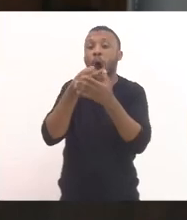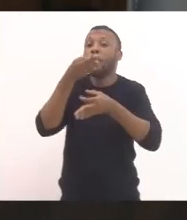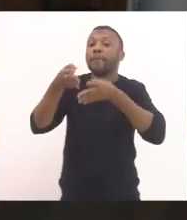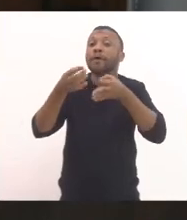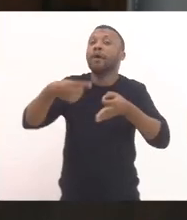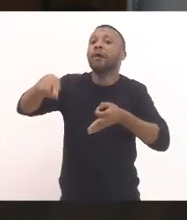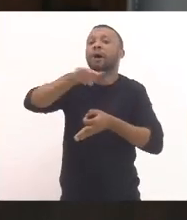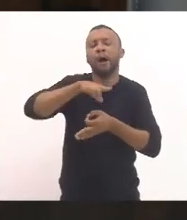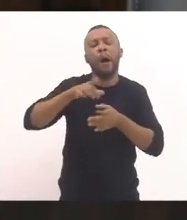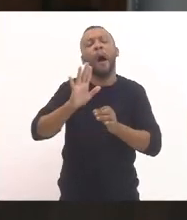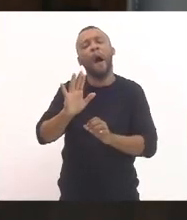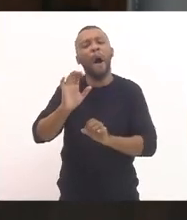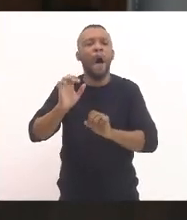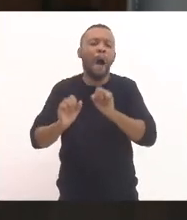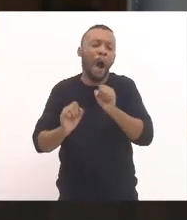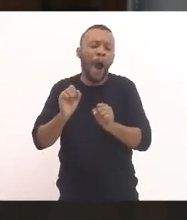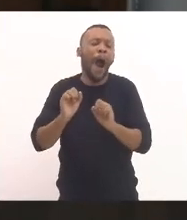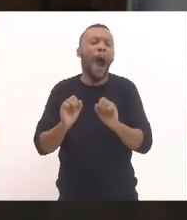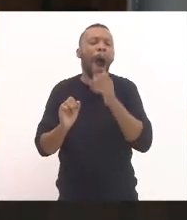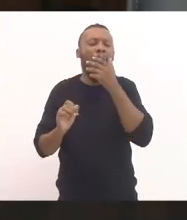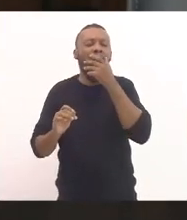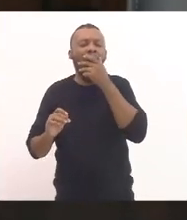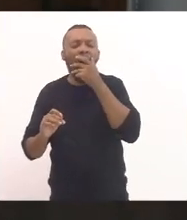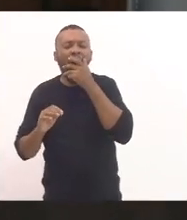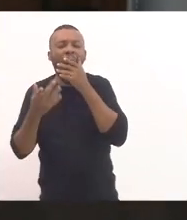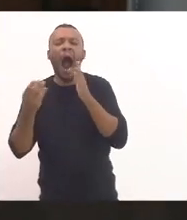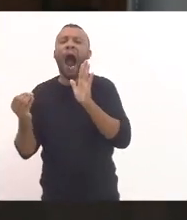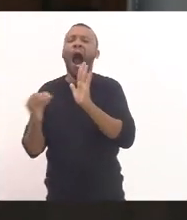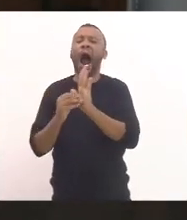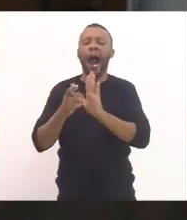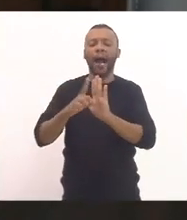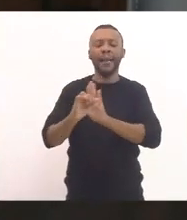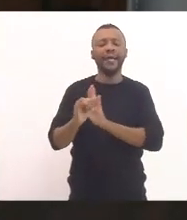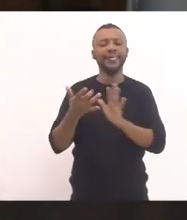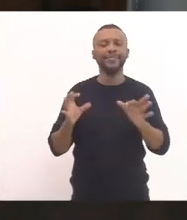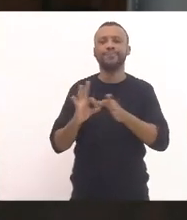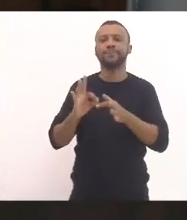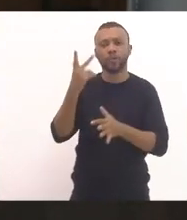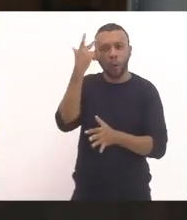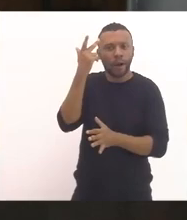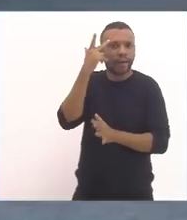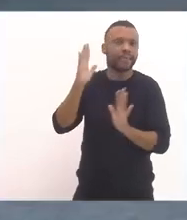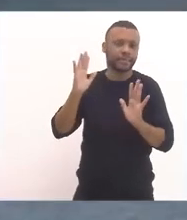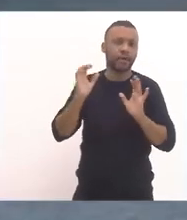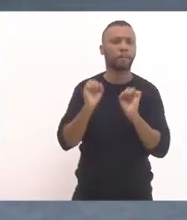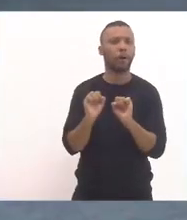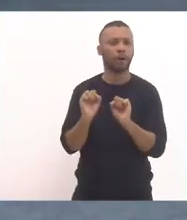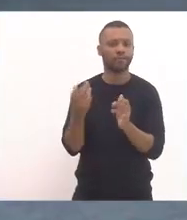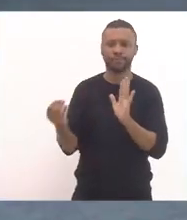isso né de repente eu te colocar dentro dessa dessa lei orgânica é